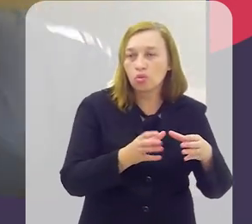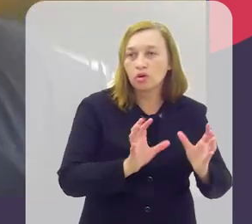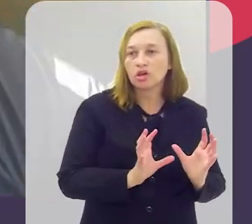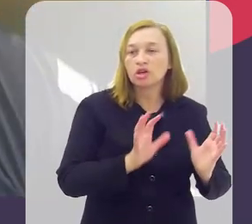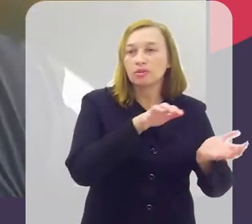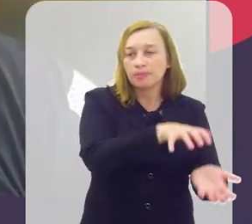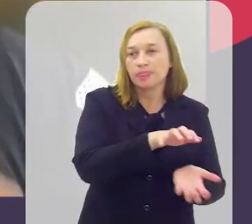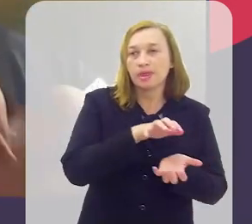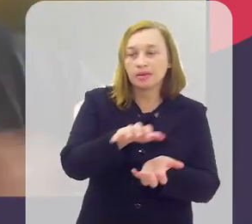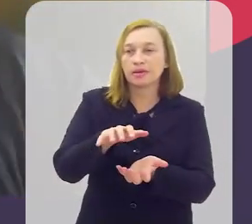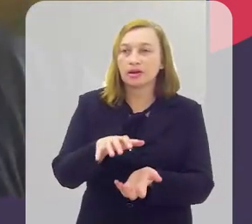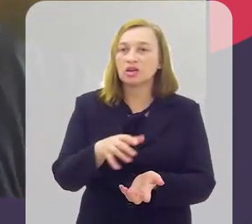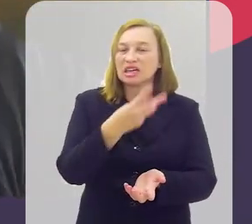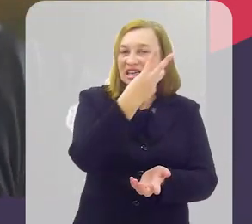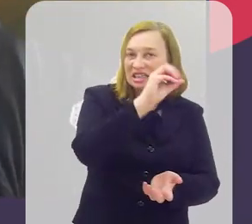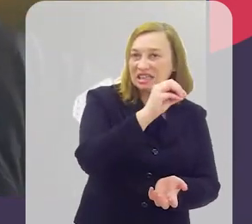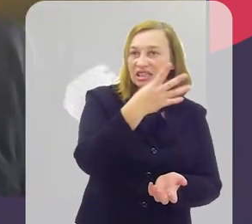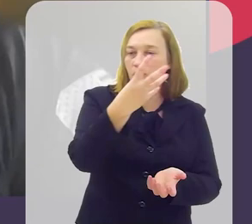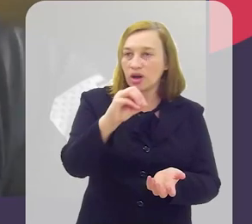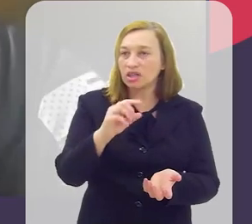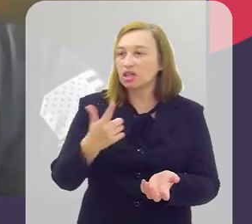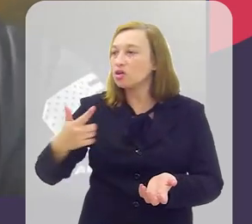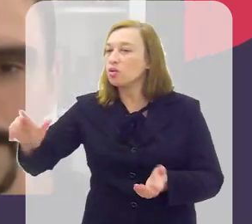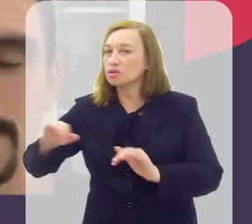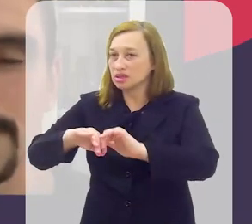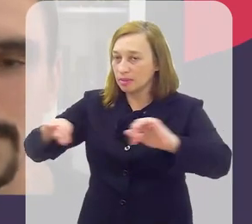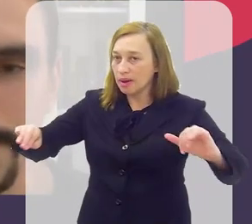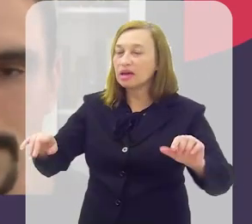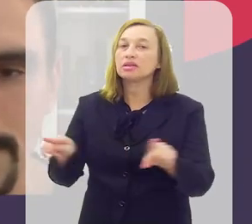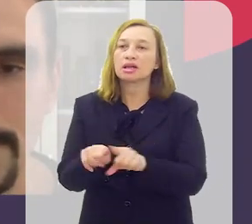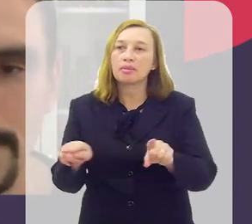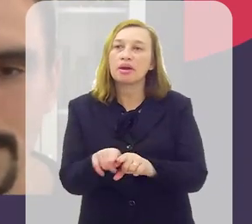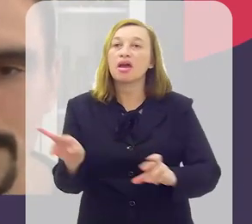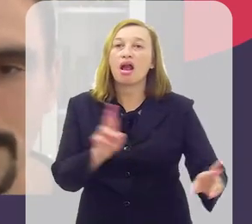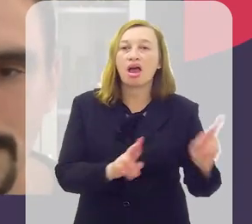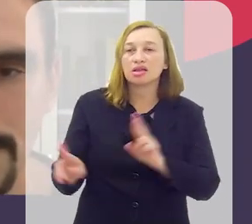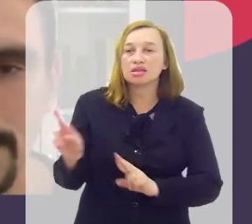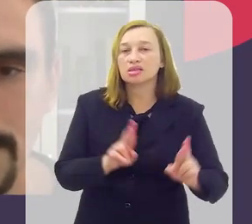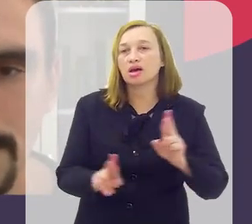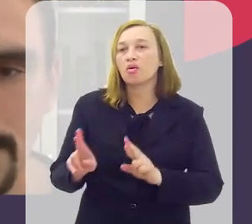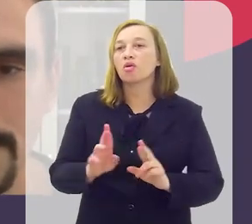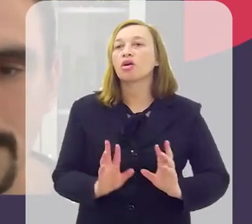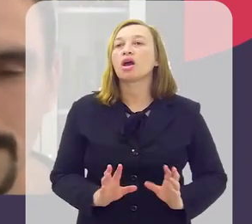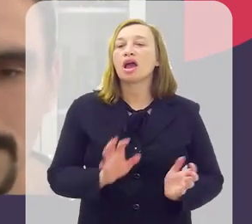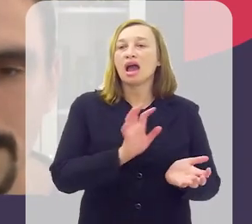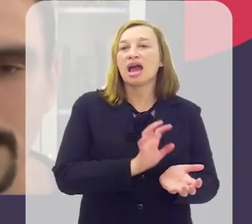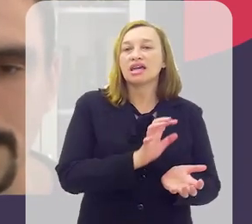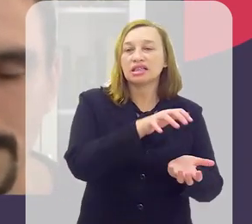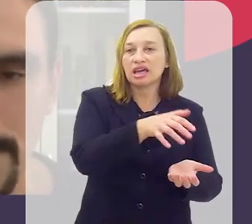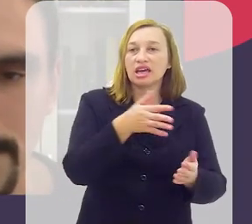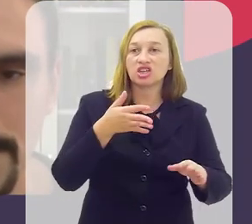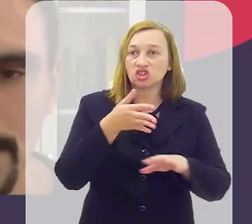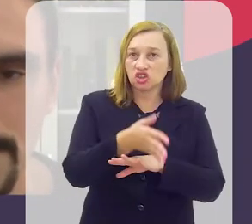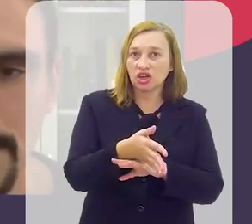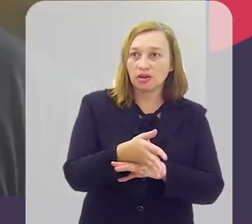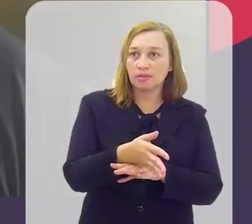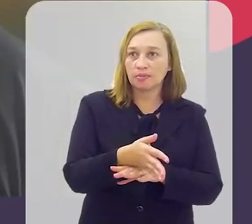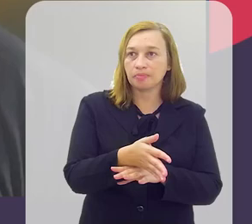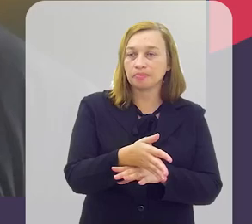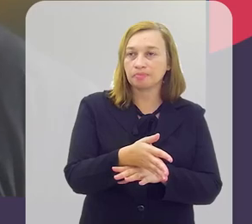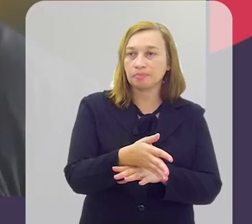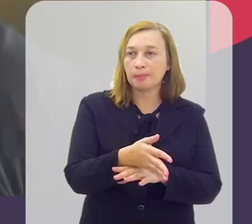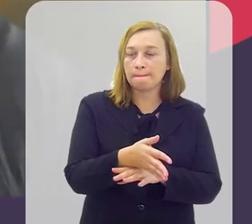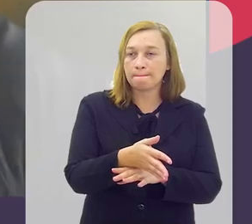30, 40 junto e outros meio separado, também tem uma relação que quando a entrega vem,